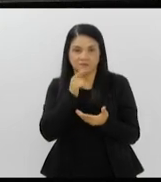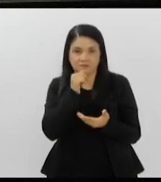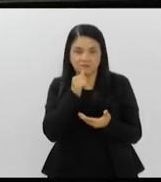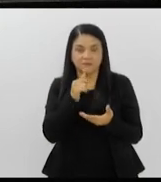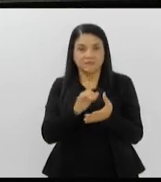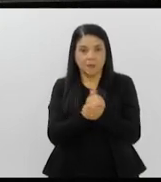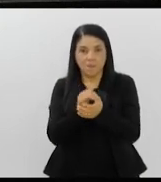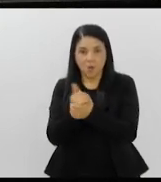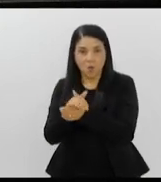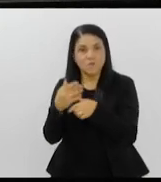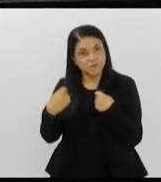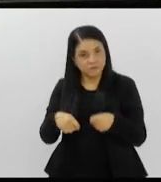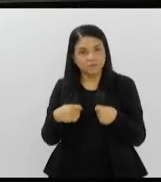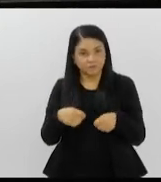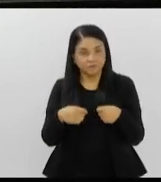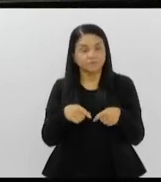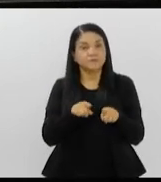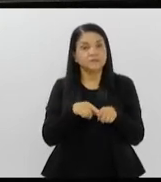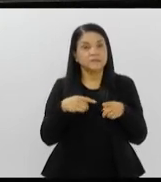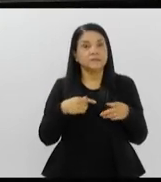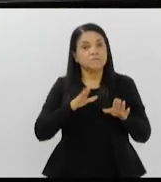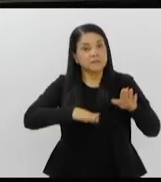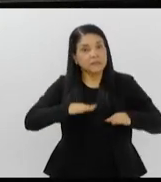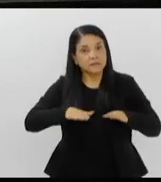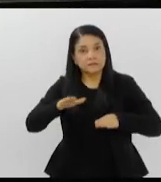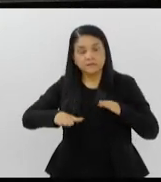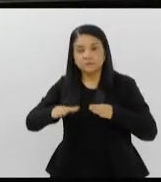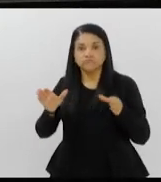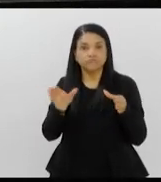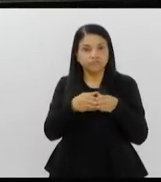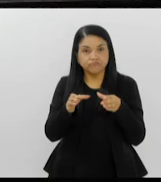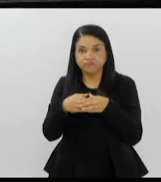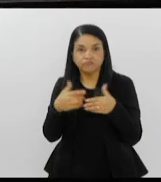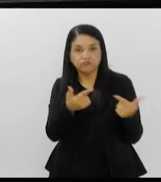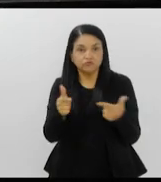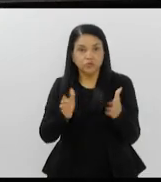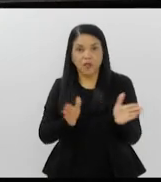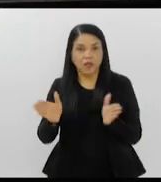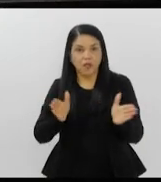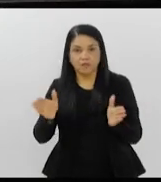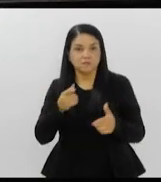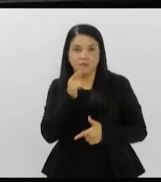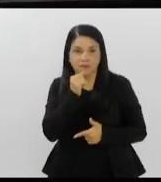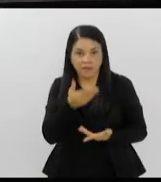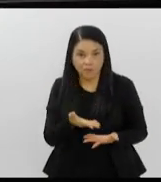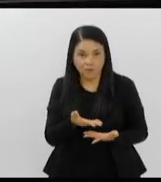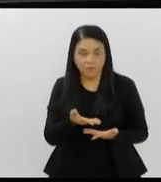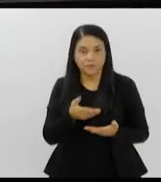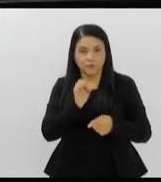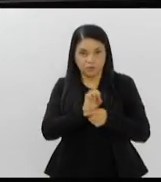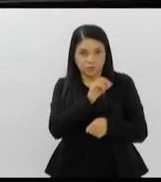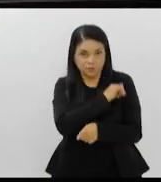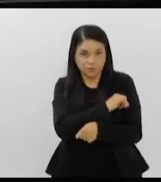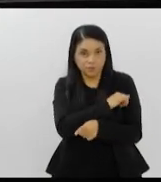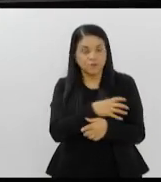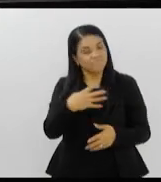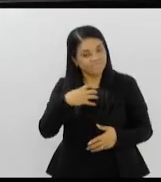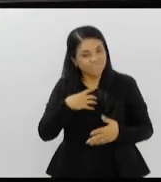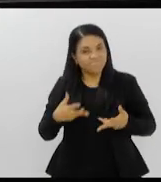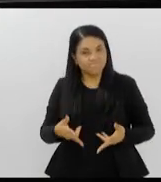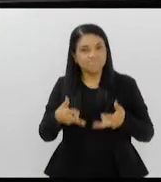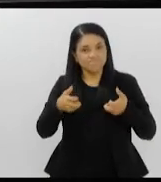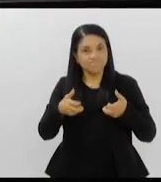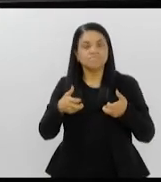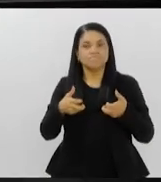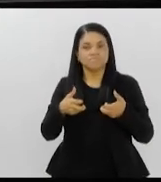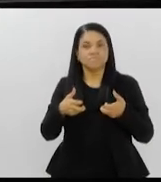não era acessível para diversas populações do nosso país e também do nosso Estado. E isso vem sendo sentido.